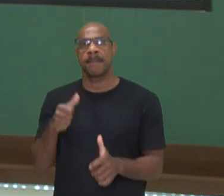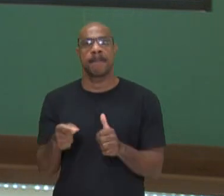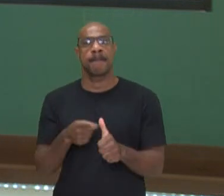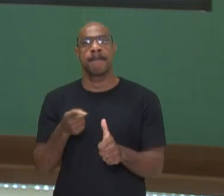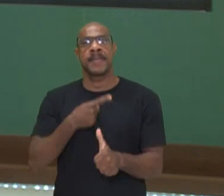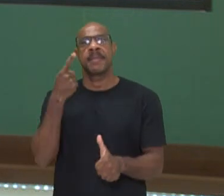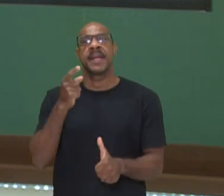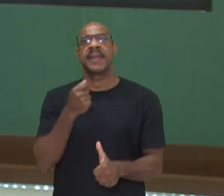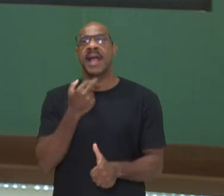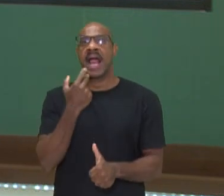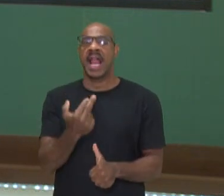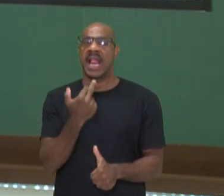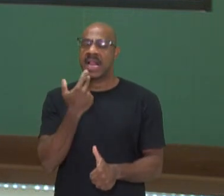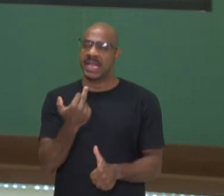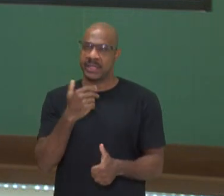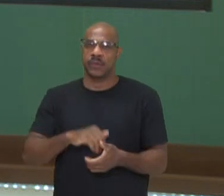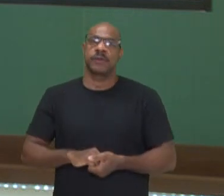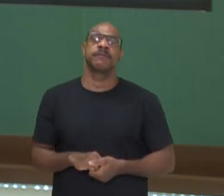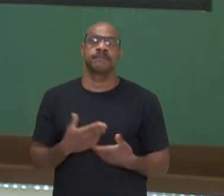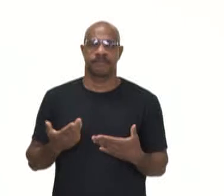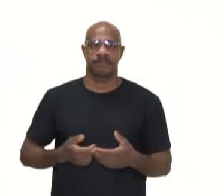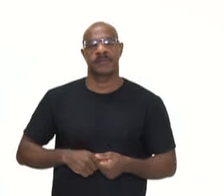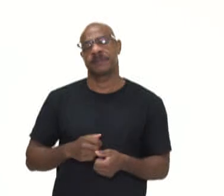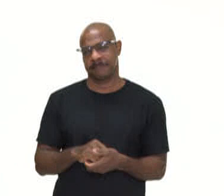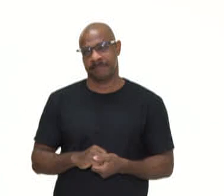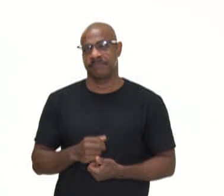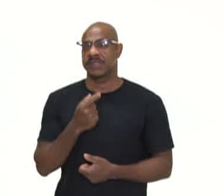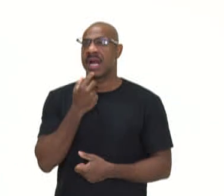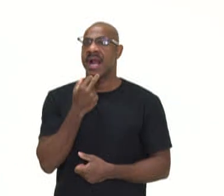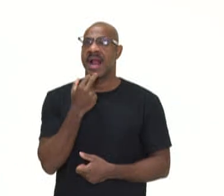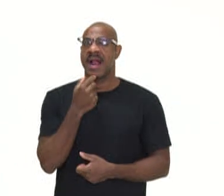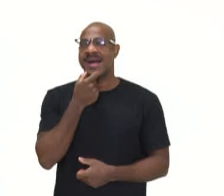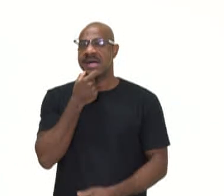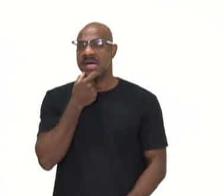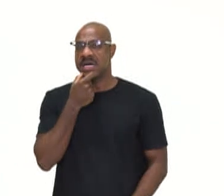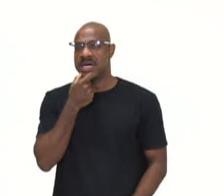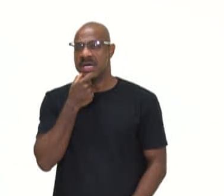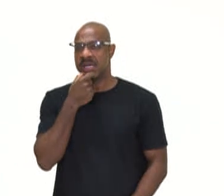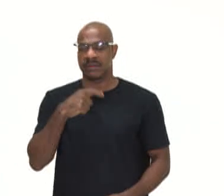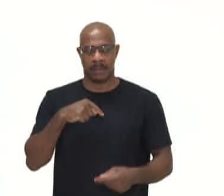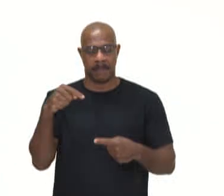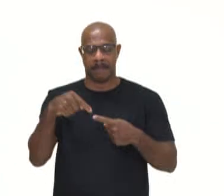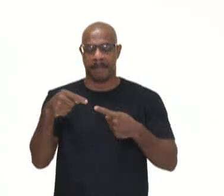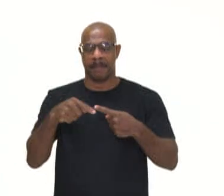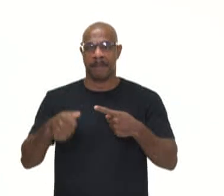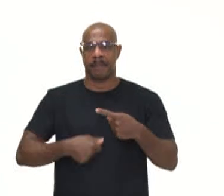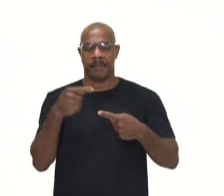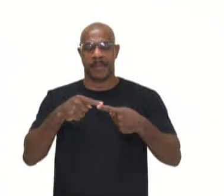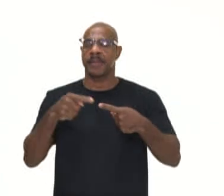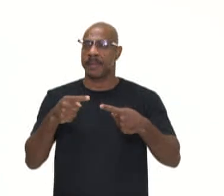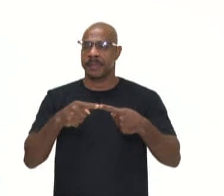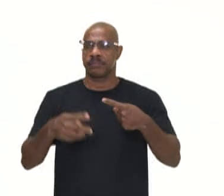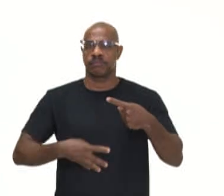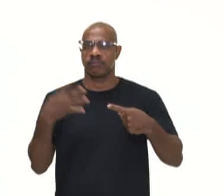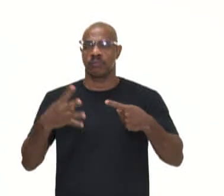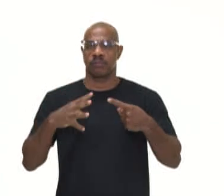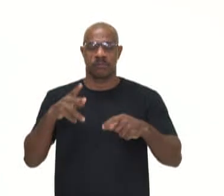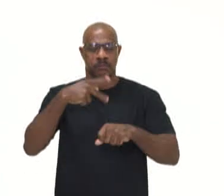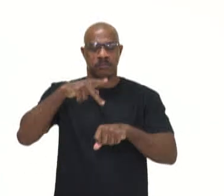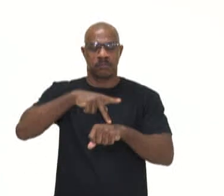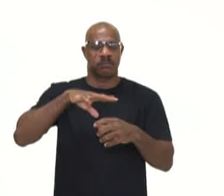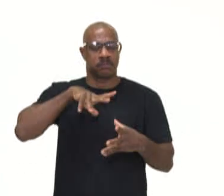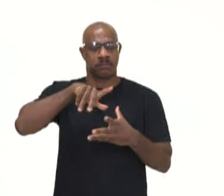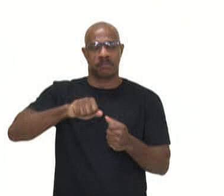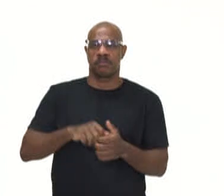mas o inglês ele está na lista das línguas oficiais de mais de 1/4 dos países do planeta.